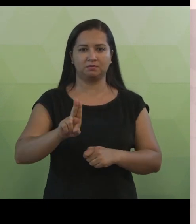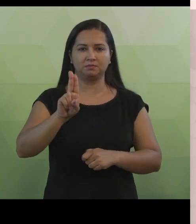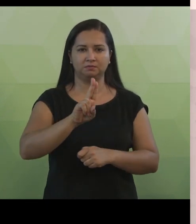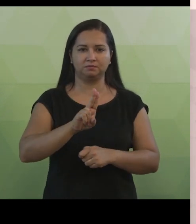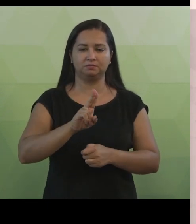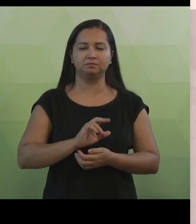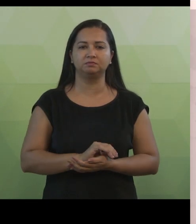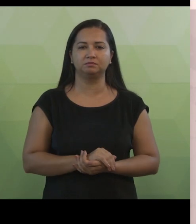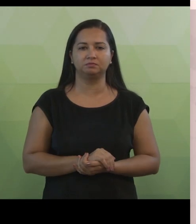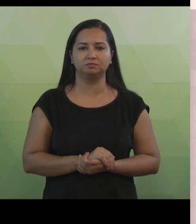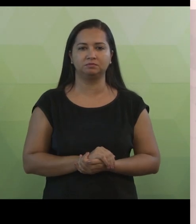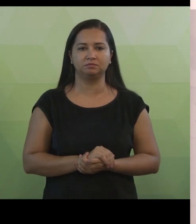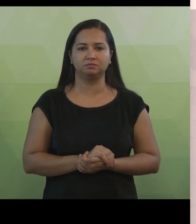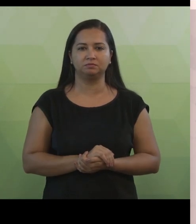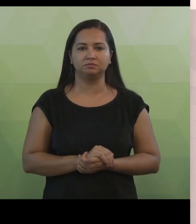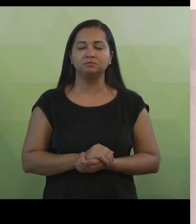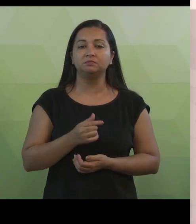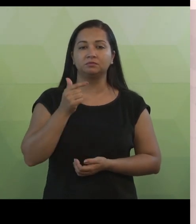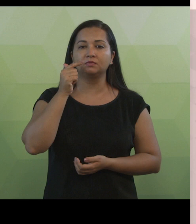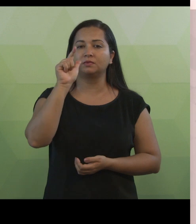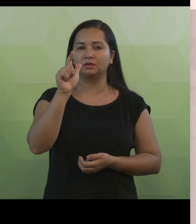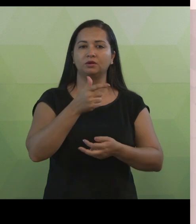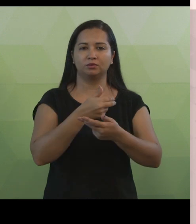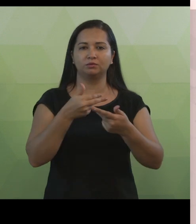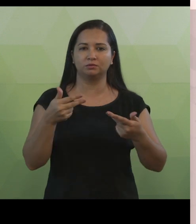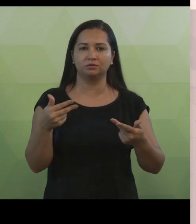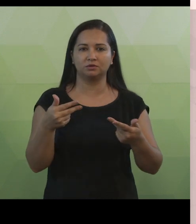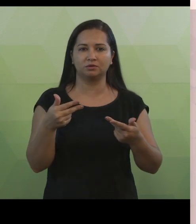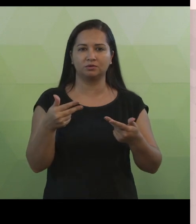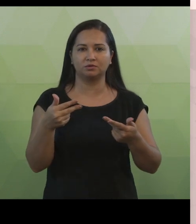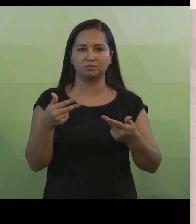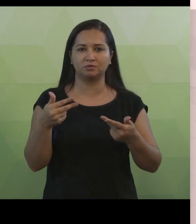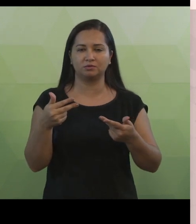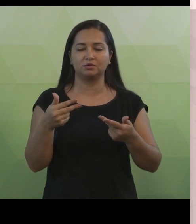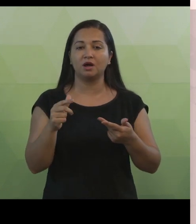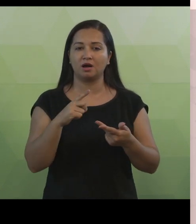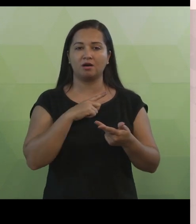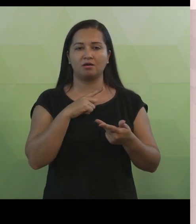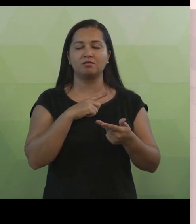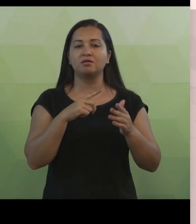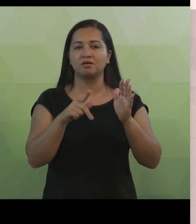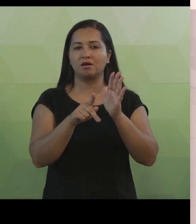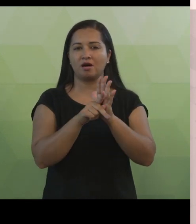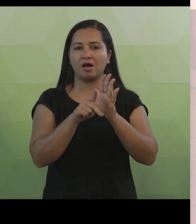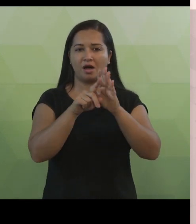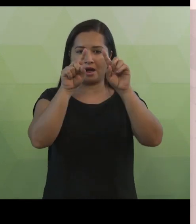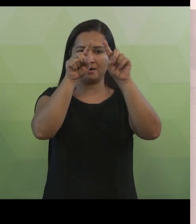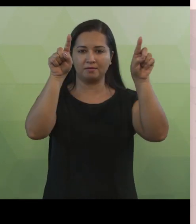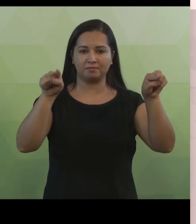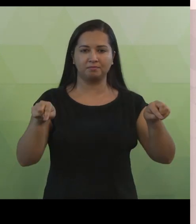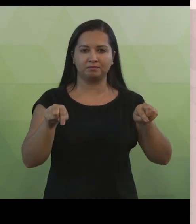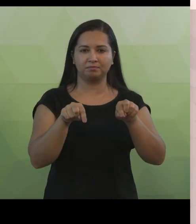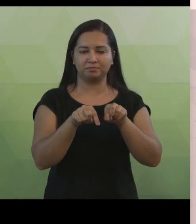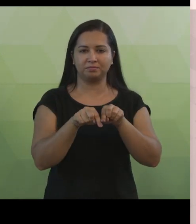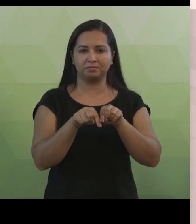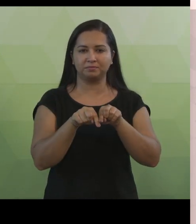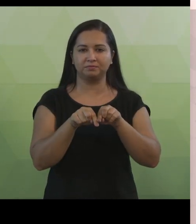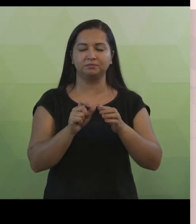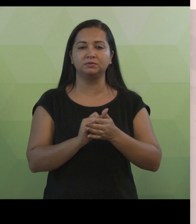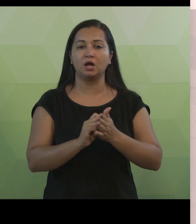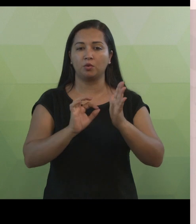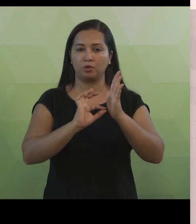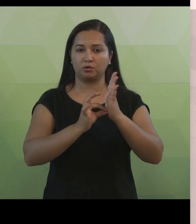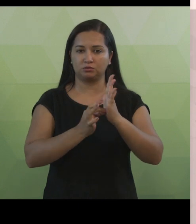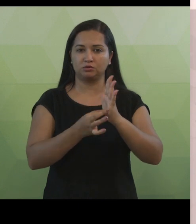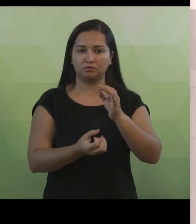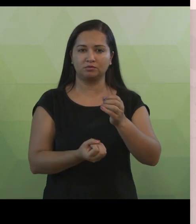aplicações. Outra característica é a independência de plataforma. Quando o Java foi concebido, a